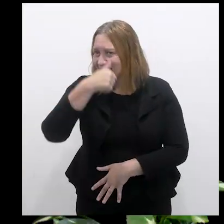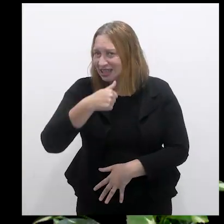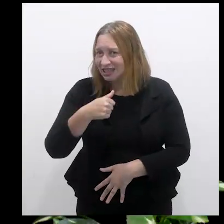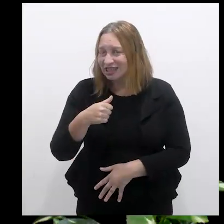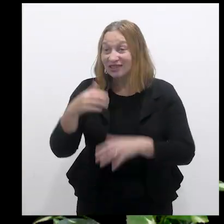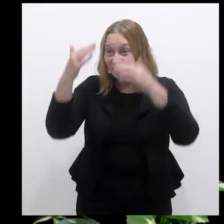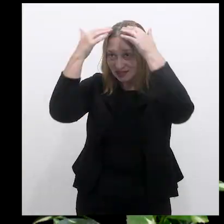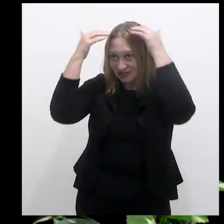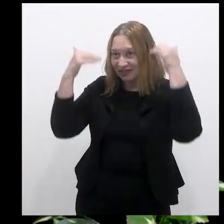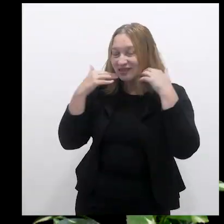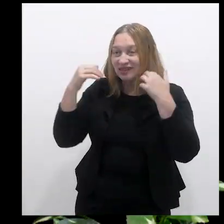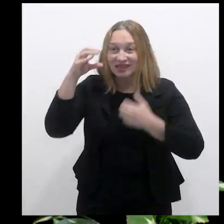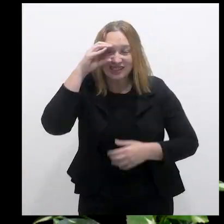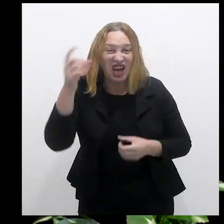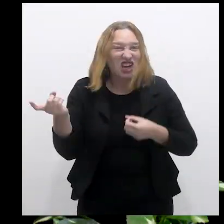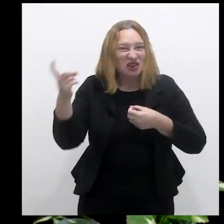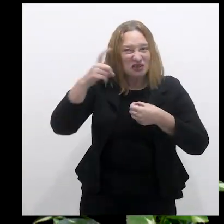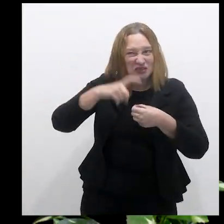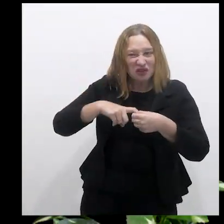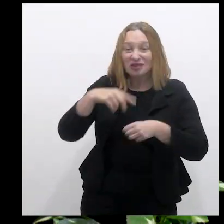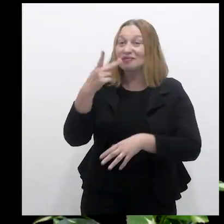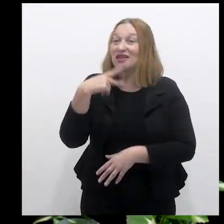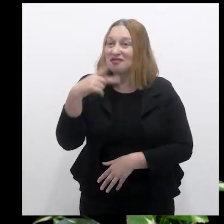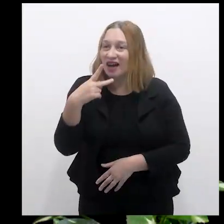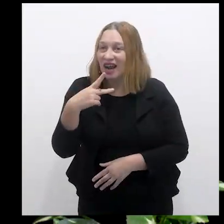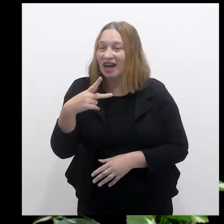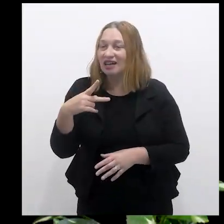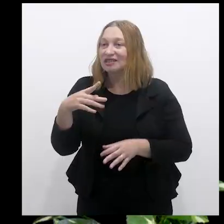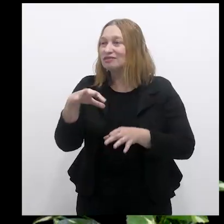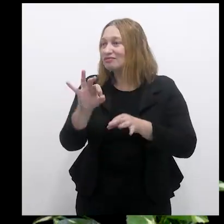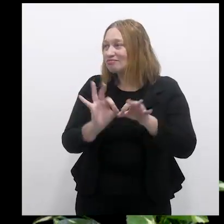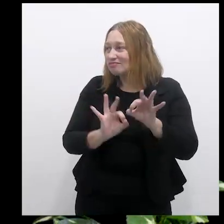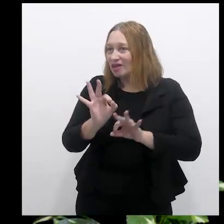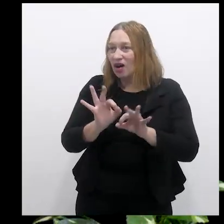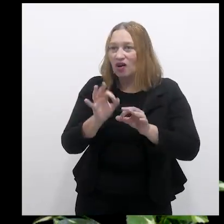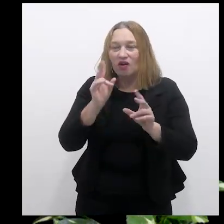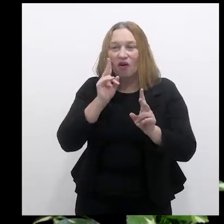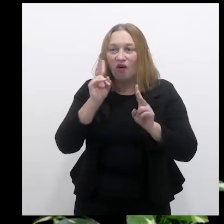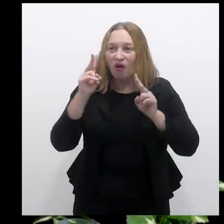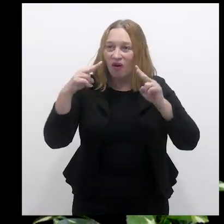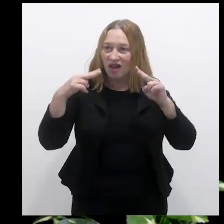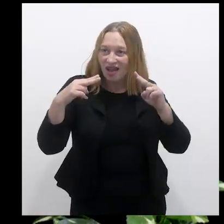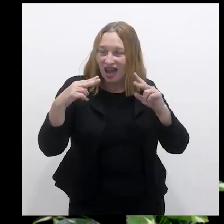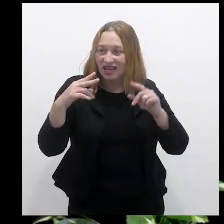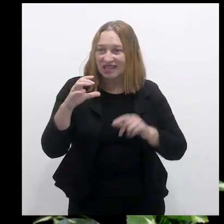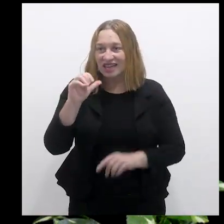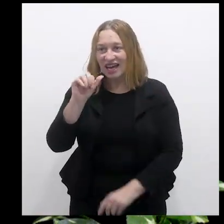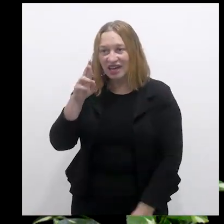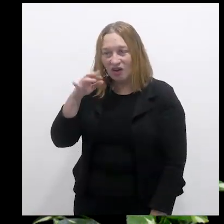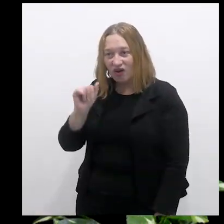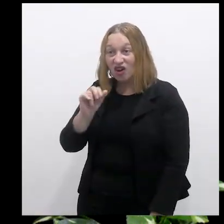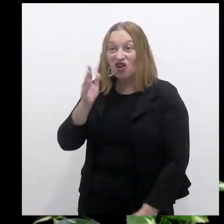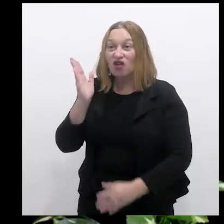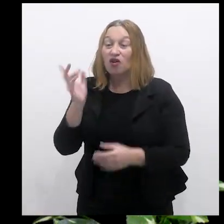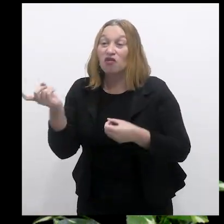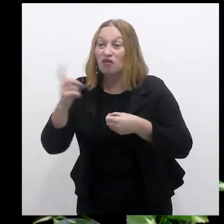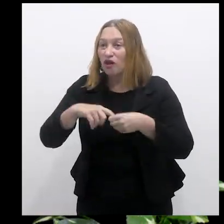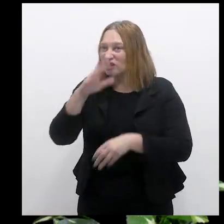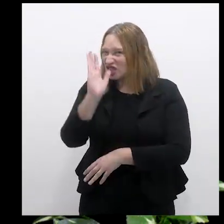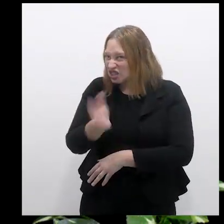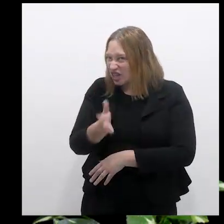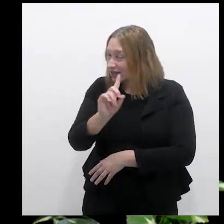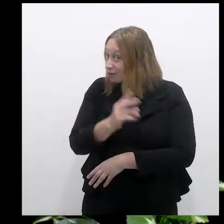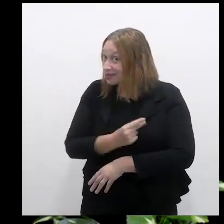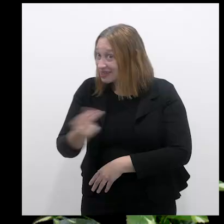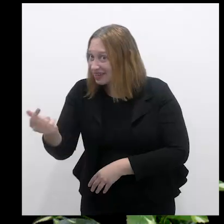gente encerrou lindamente com Rita Lee e a gente volta para falar do projeto Olhares Cariocas.